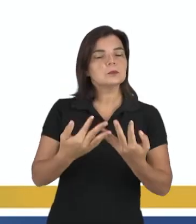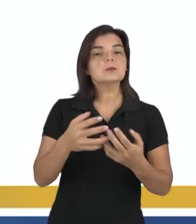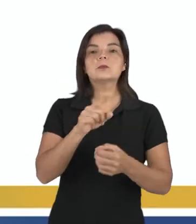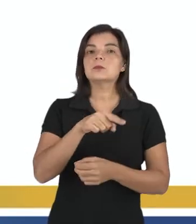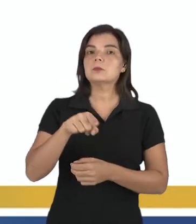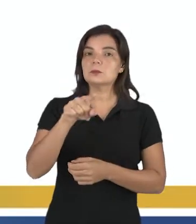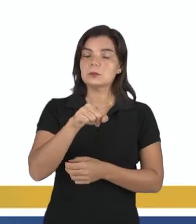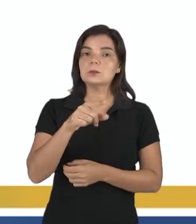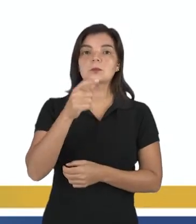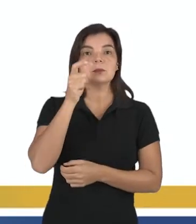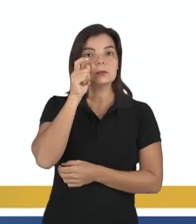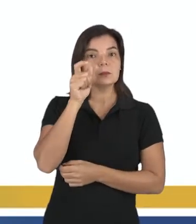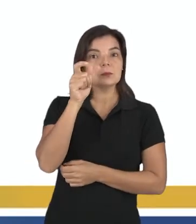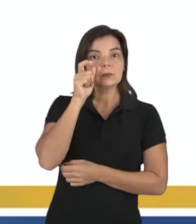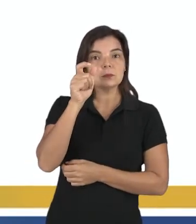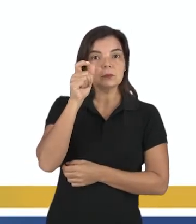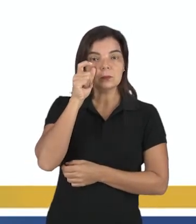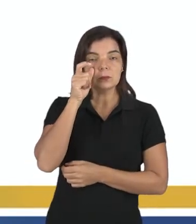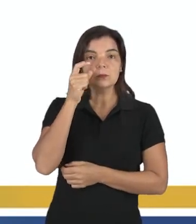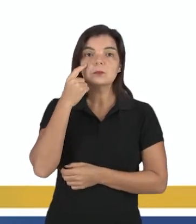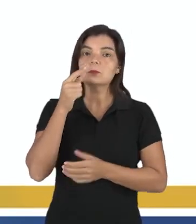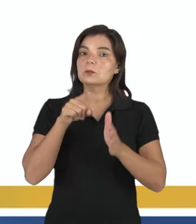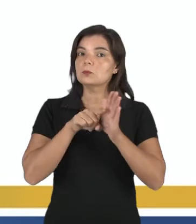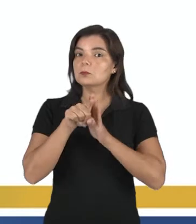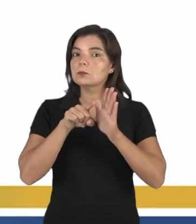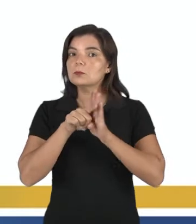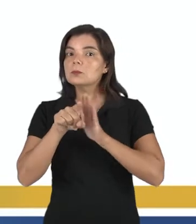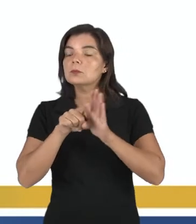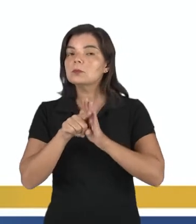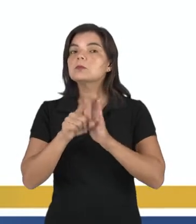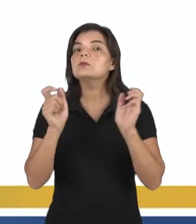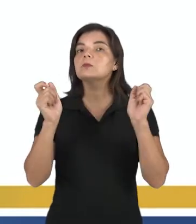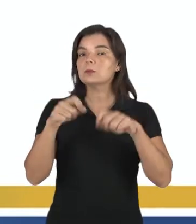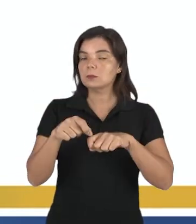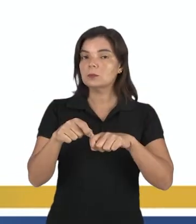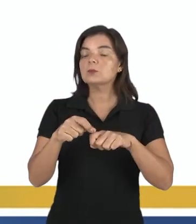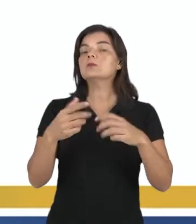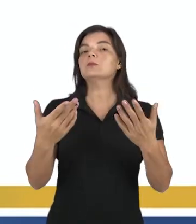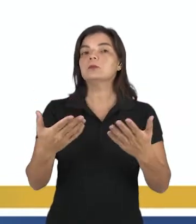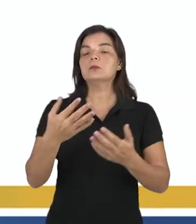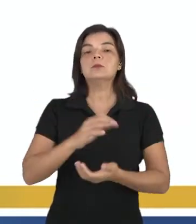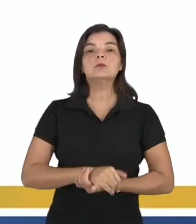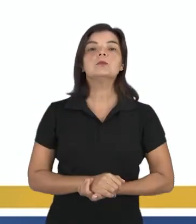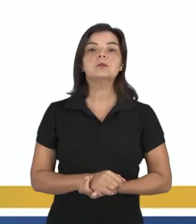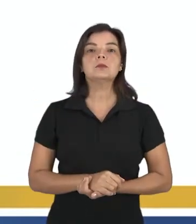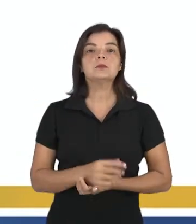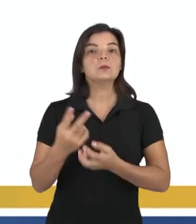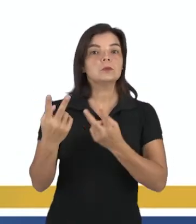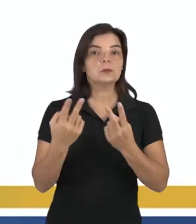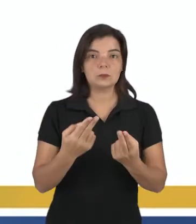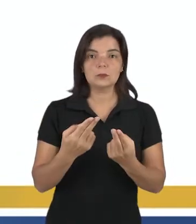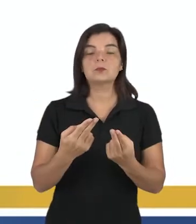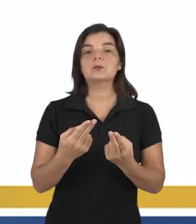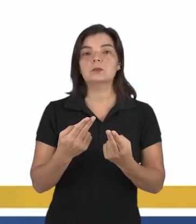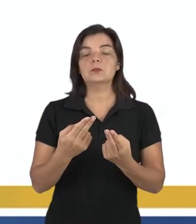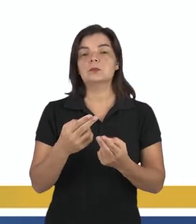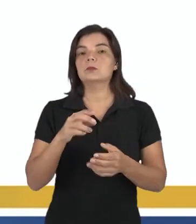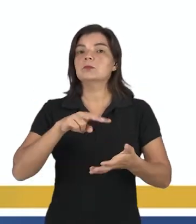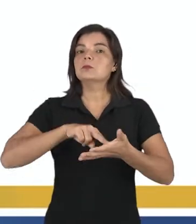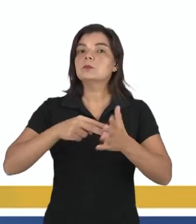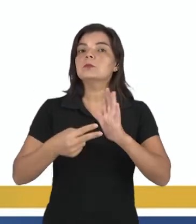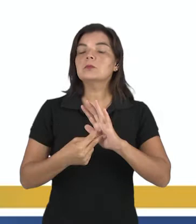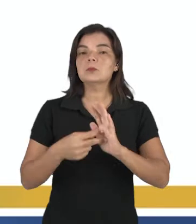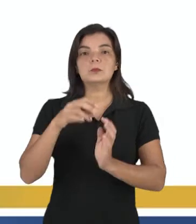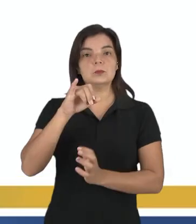que vocês devem observar isso nas situações para que elas estejam na mesma unidade. Ou